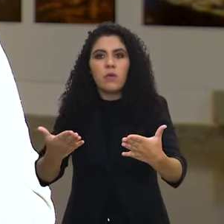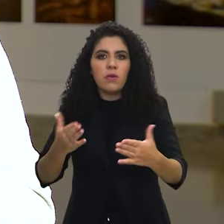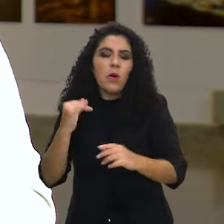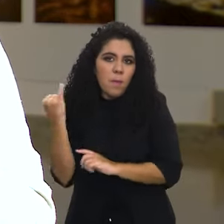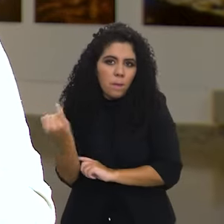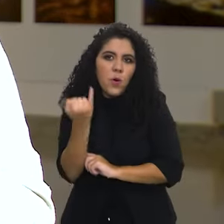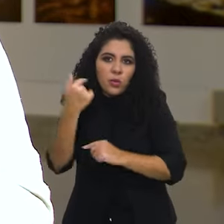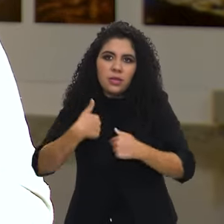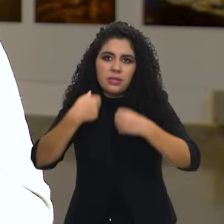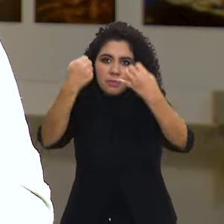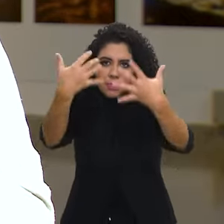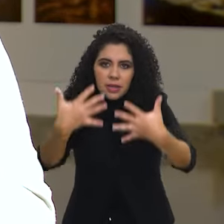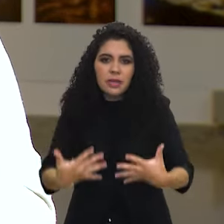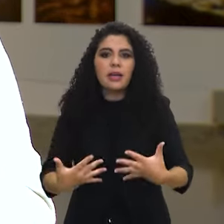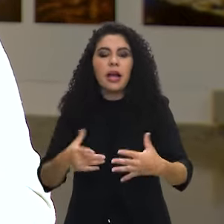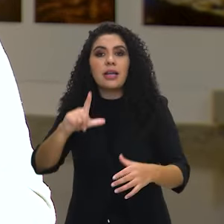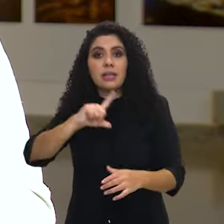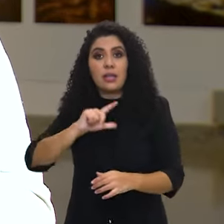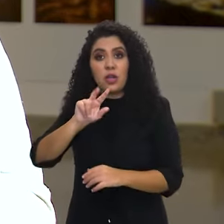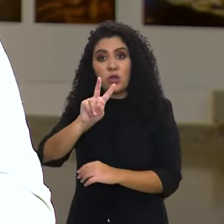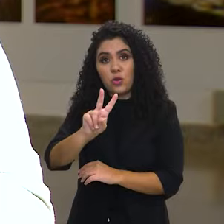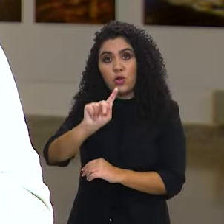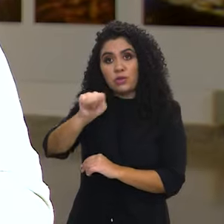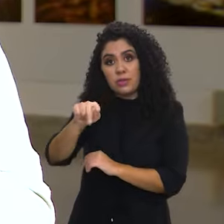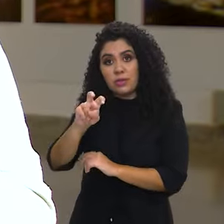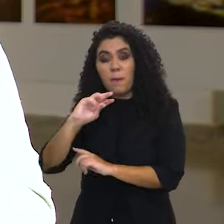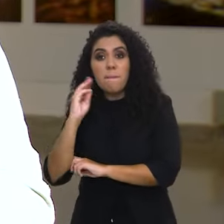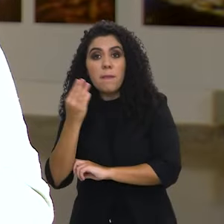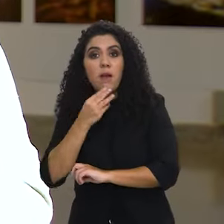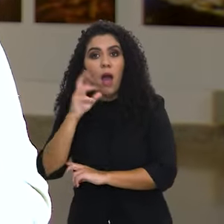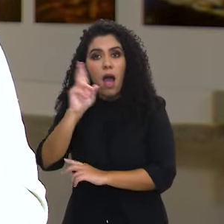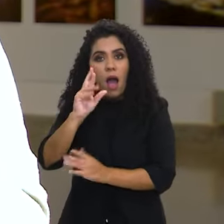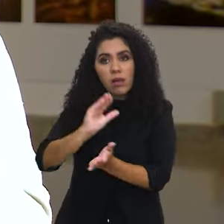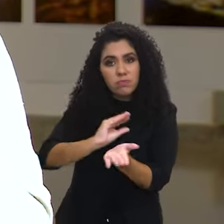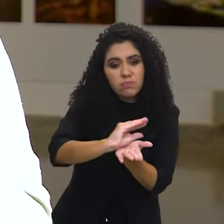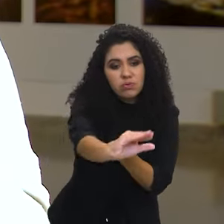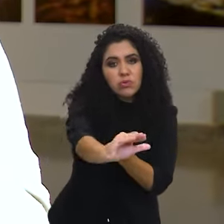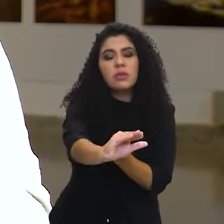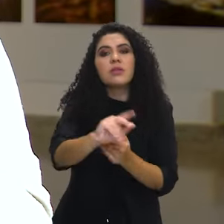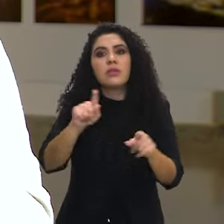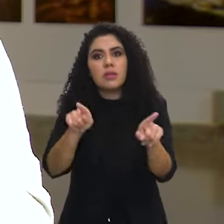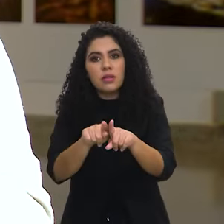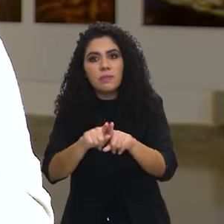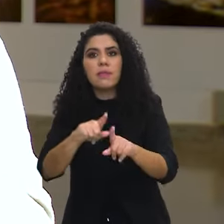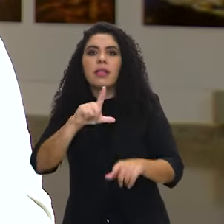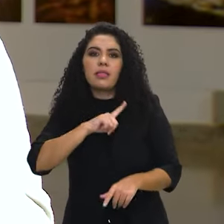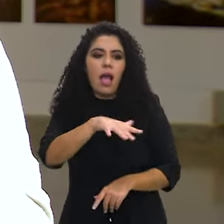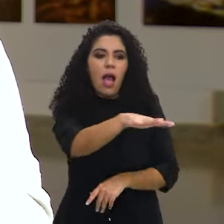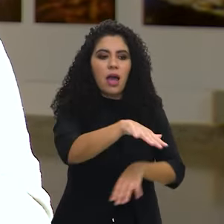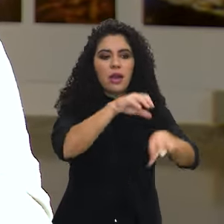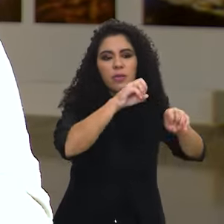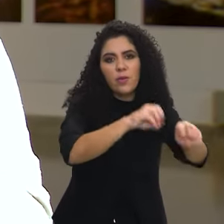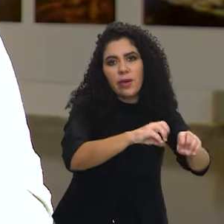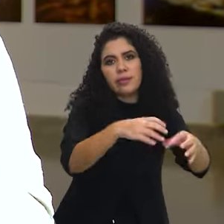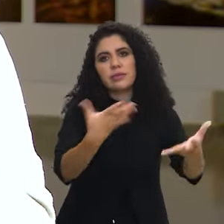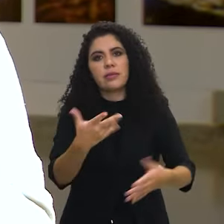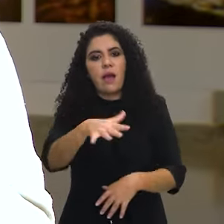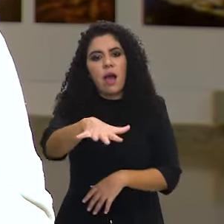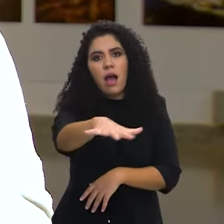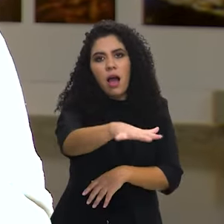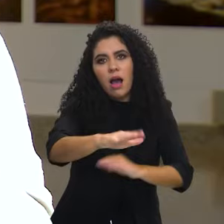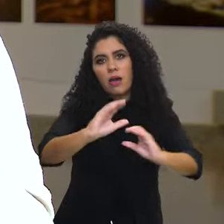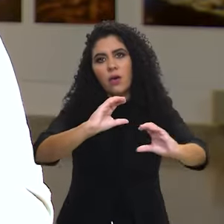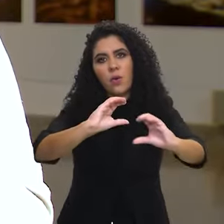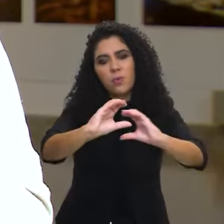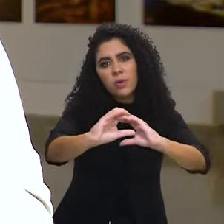acho que é importante tá colocando R 2,5 milhões Mea algumas ações da no campo da Educação no